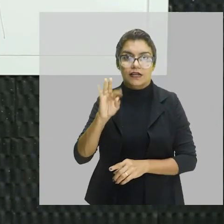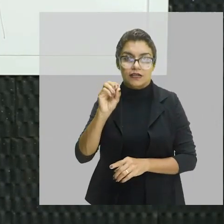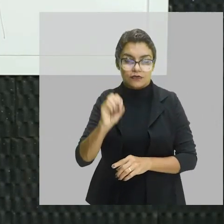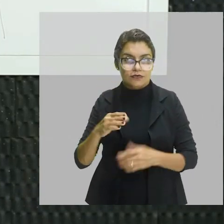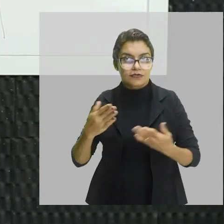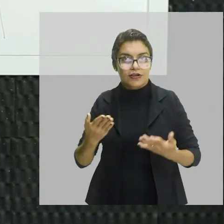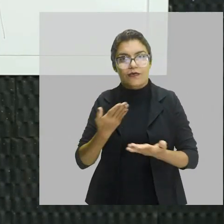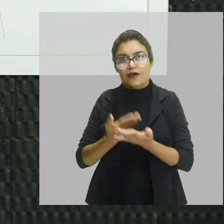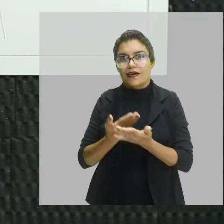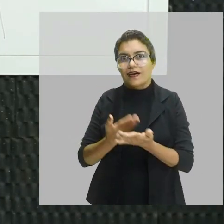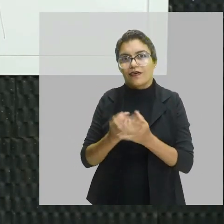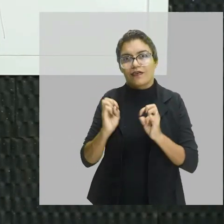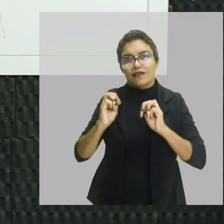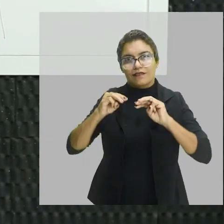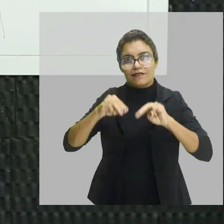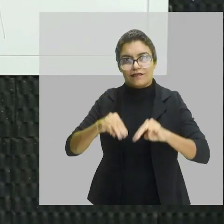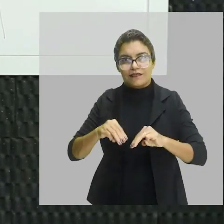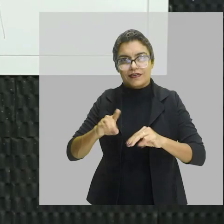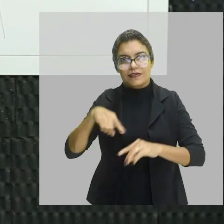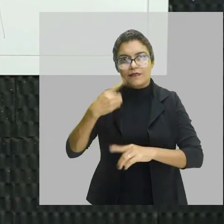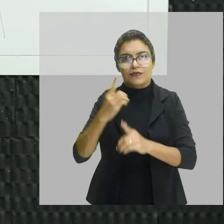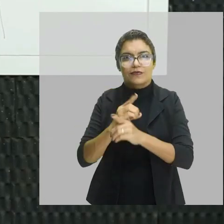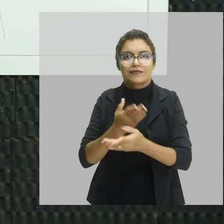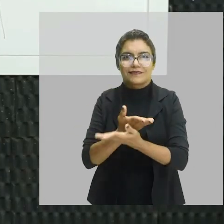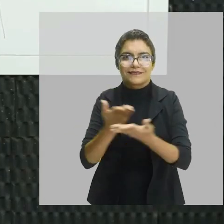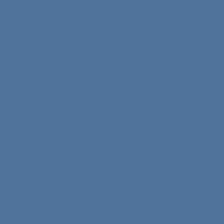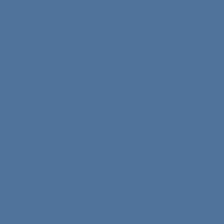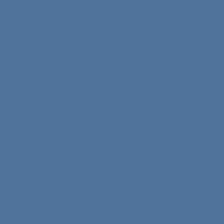nós finalizamos a nossa aula e até a próxima.